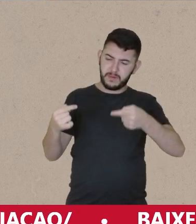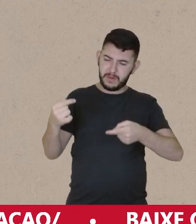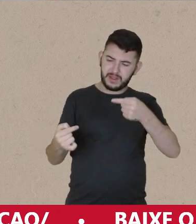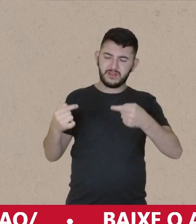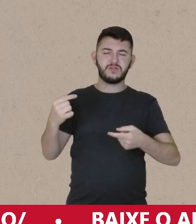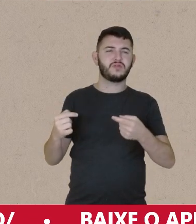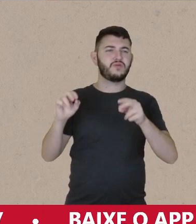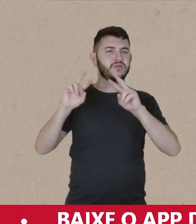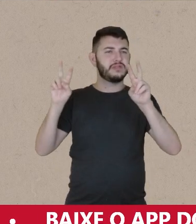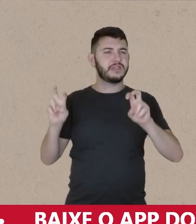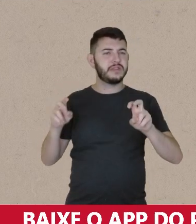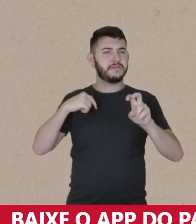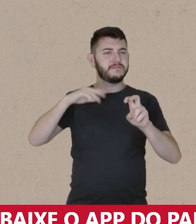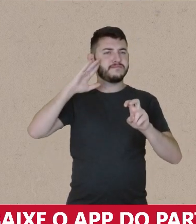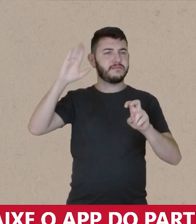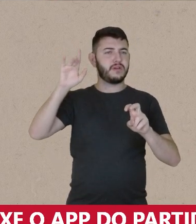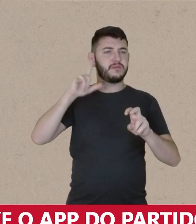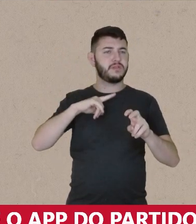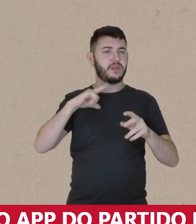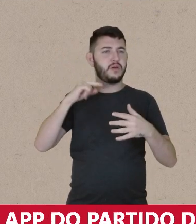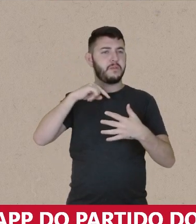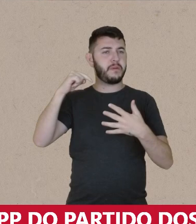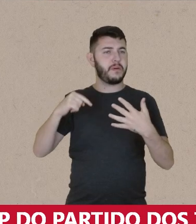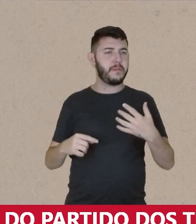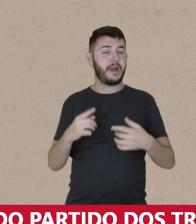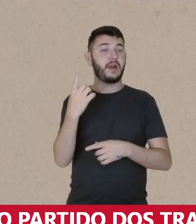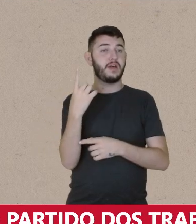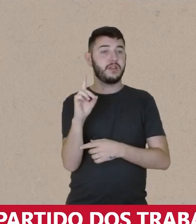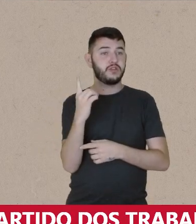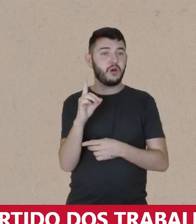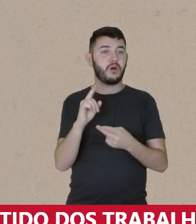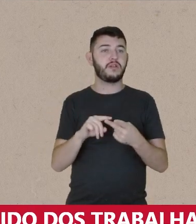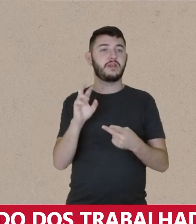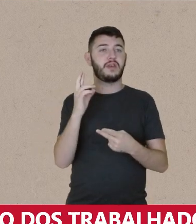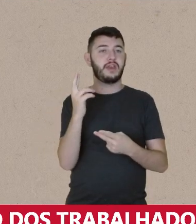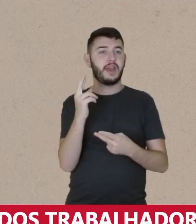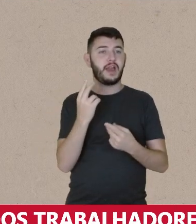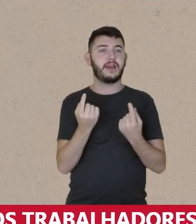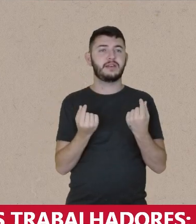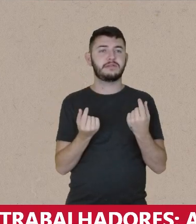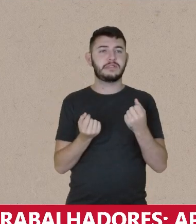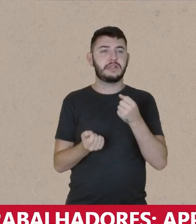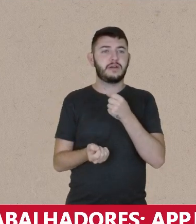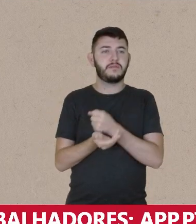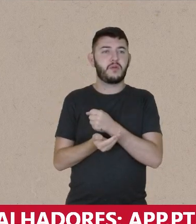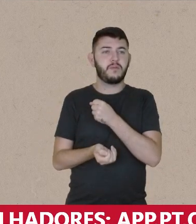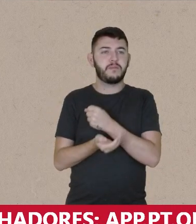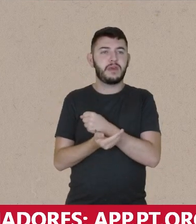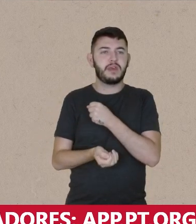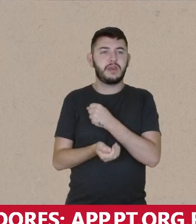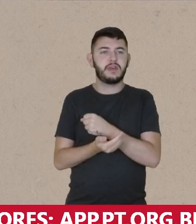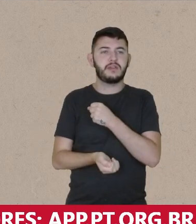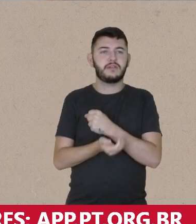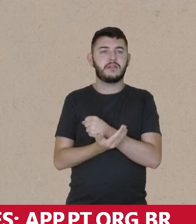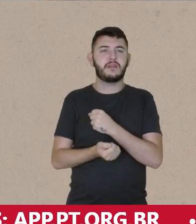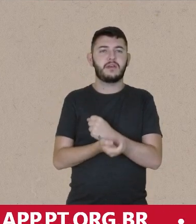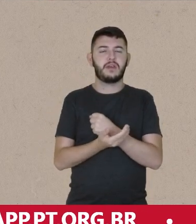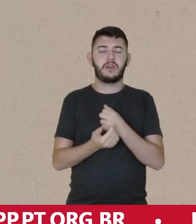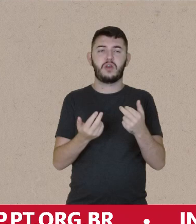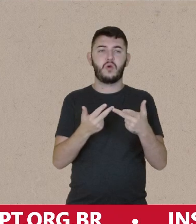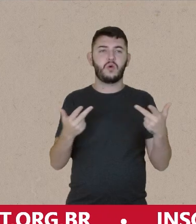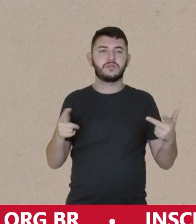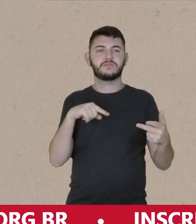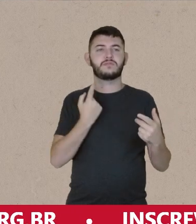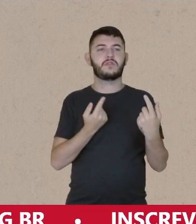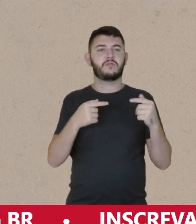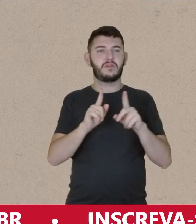tem milhões e milhões de dólares, de reais, de propina, de casos de corrupção que precisam ser combatidos. Eu fiquei